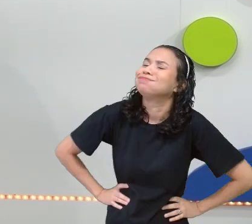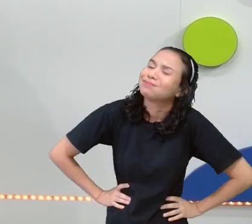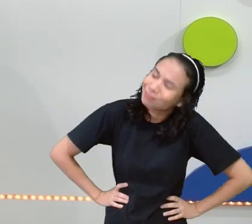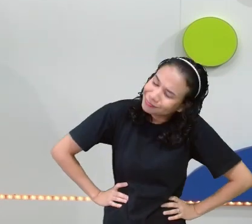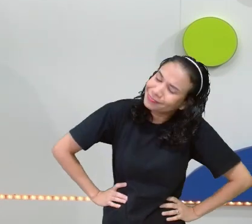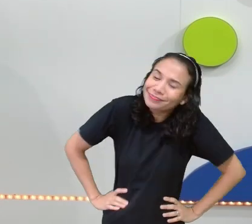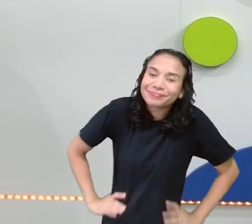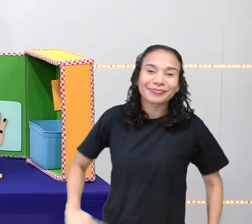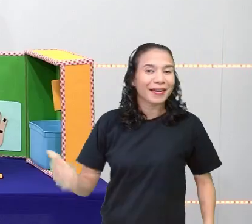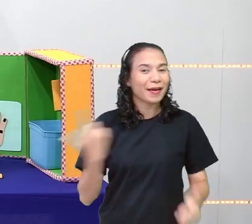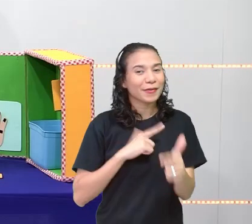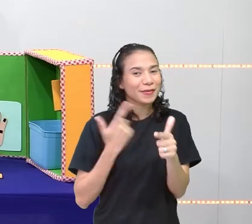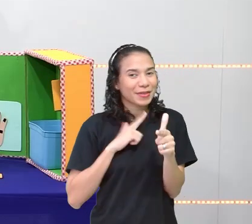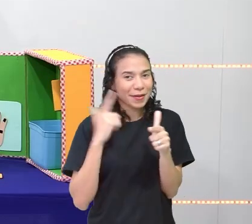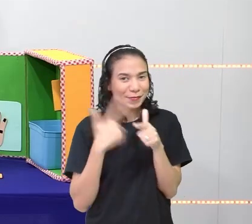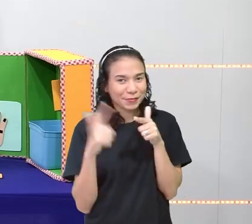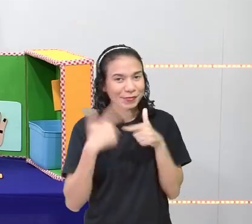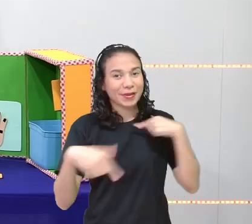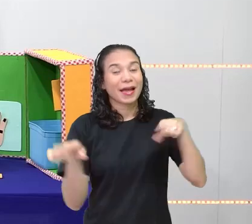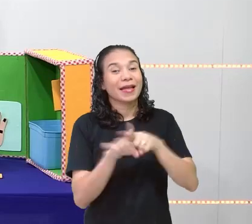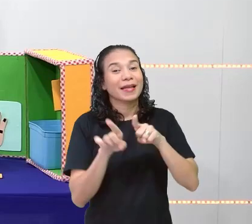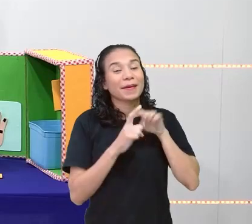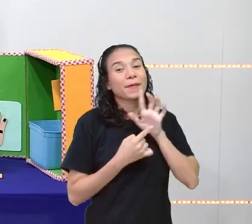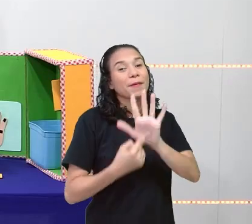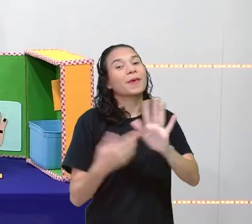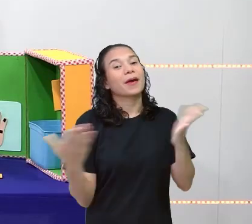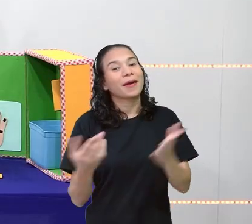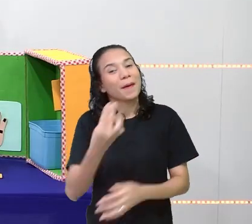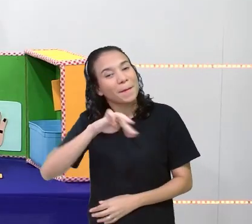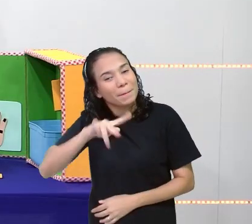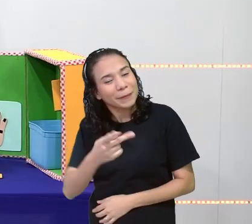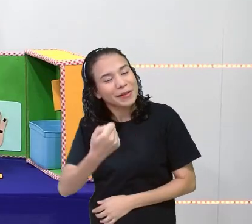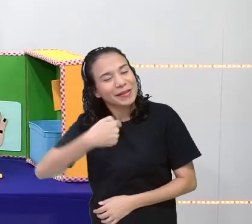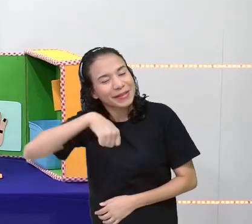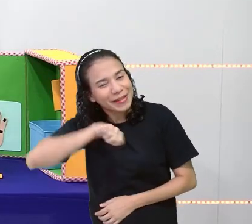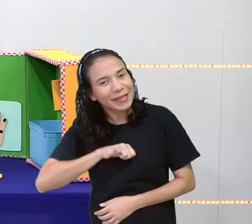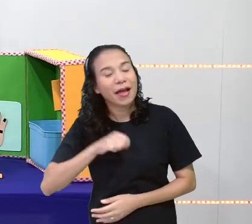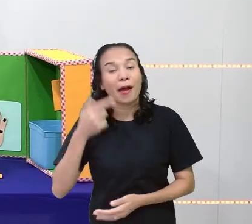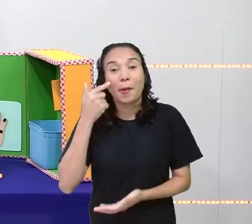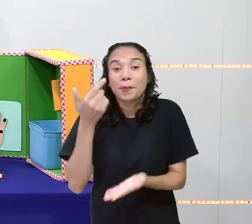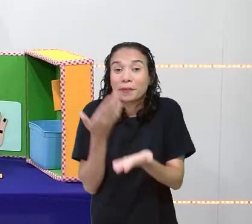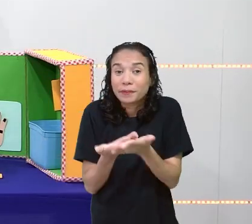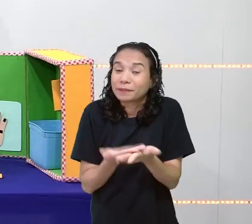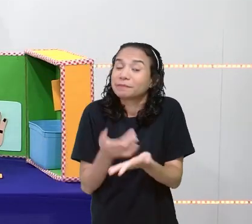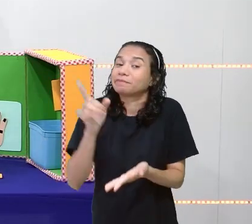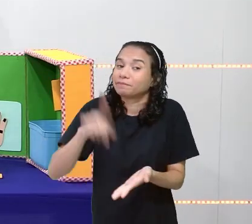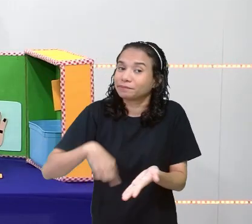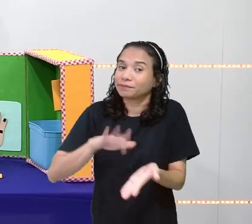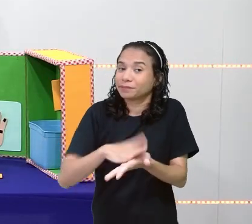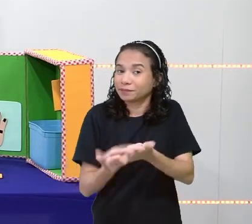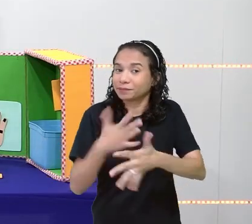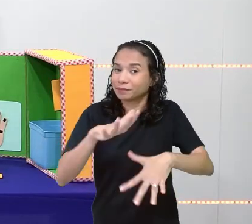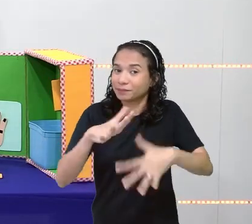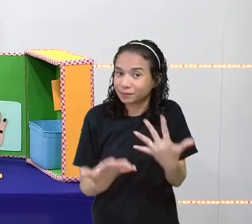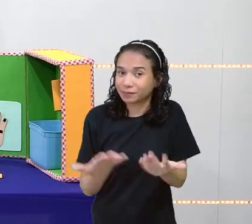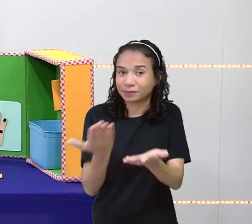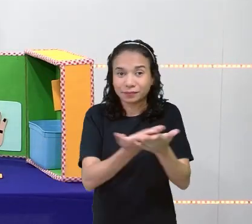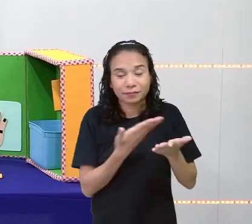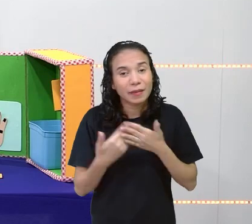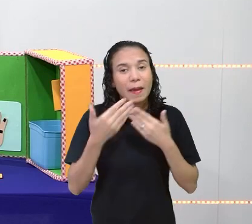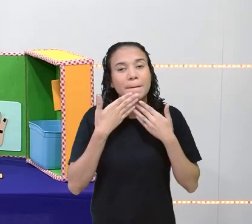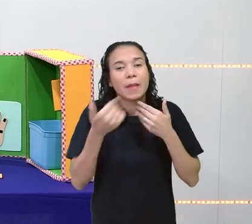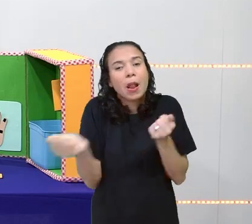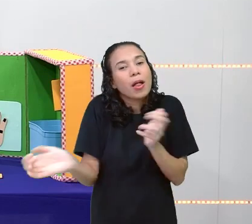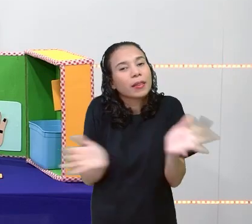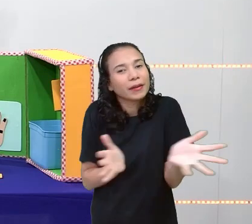Não tem problema, tá? E vou apresentar agora a Maria Helena, que agora nessa aula é a intérprete de Libras, que está deixando a minha aula